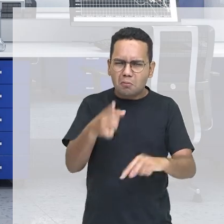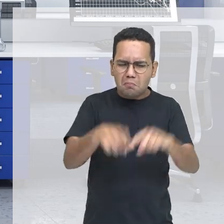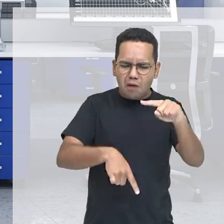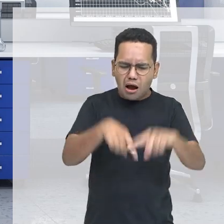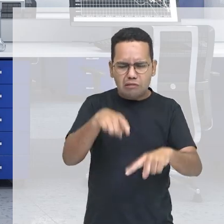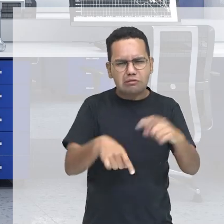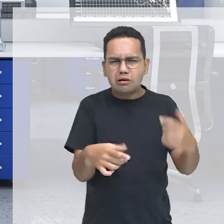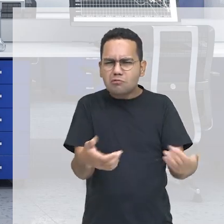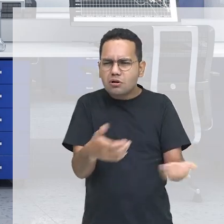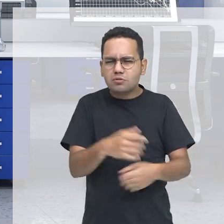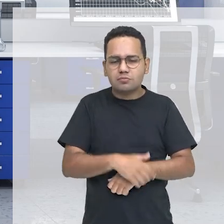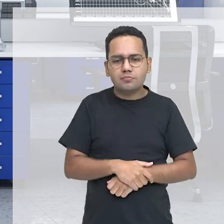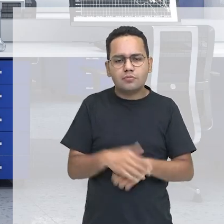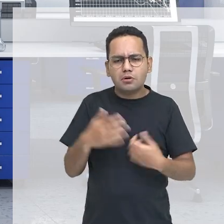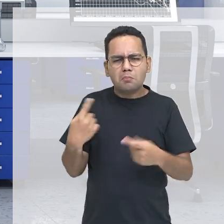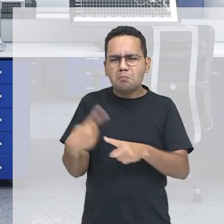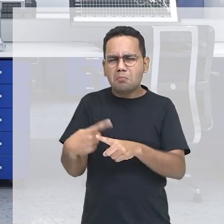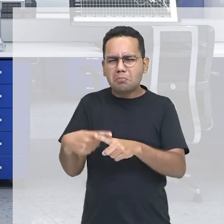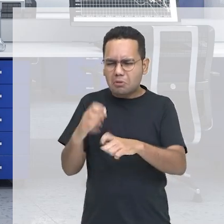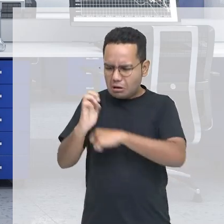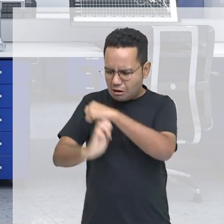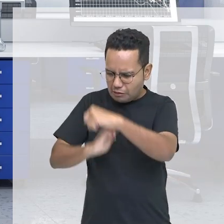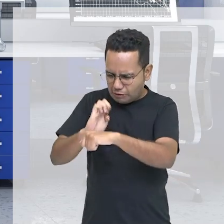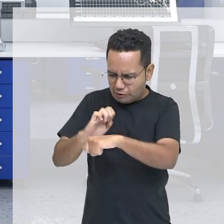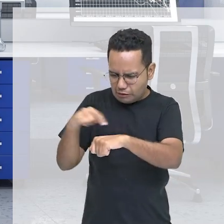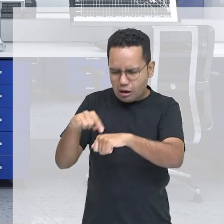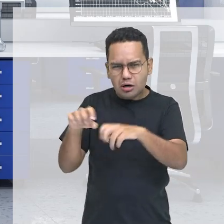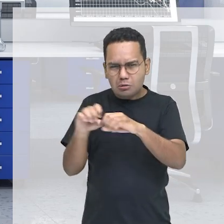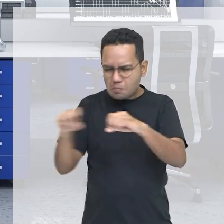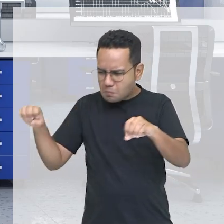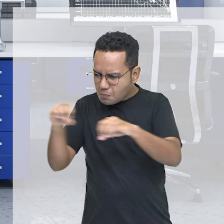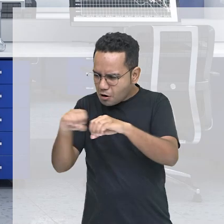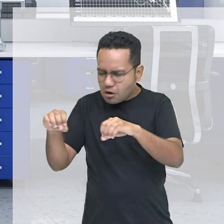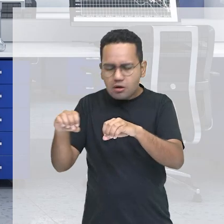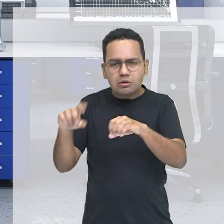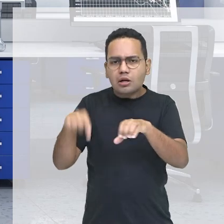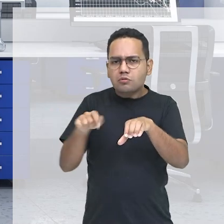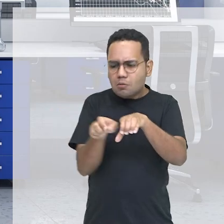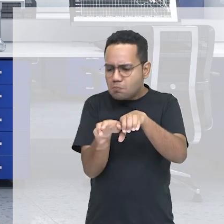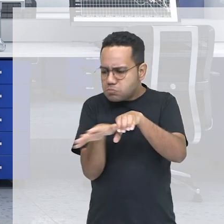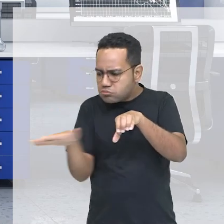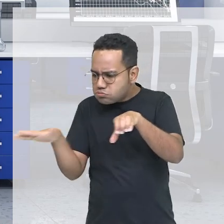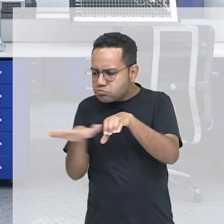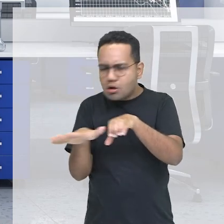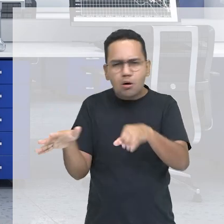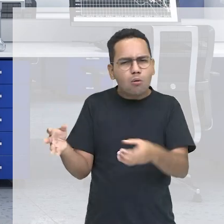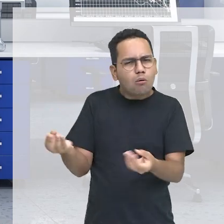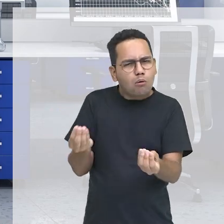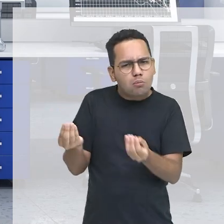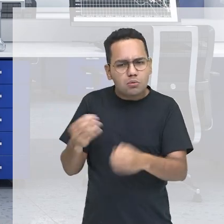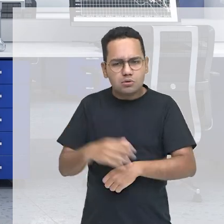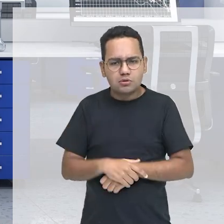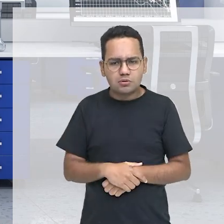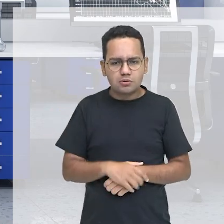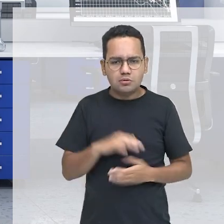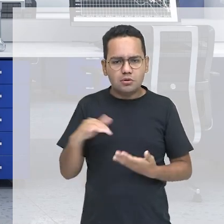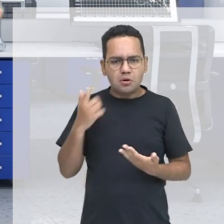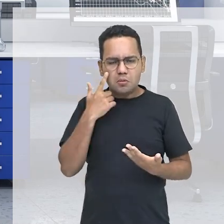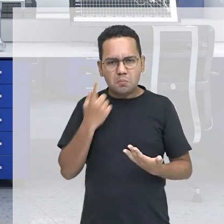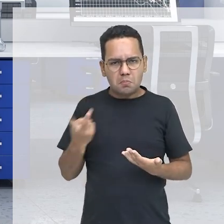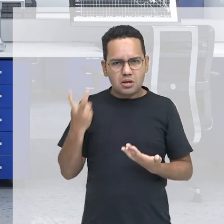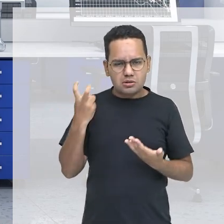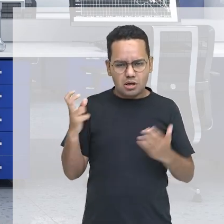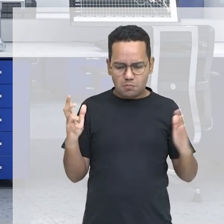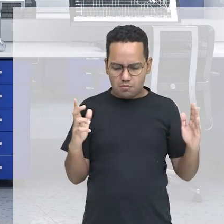que elétrons em movimento. Você tem que observar, olha só, vejam como eu estou com os